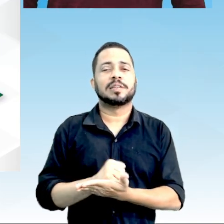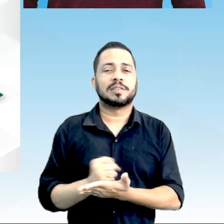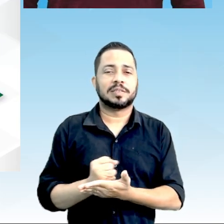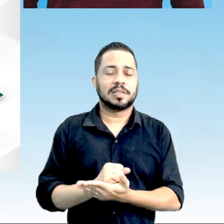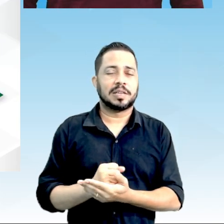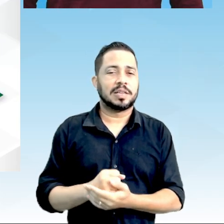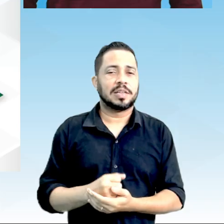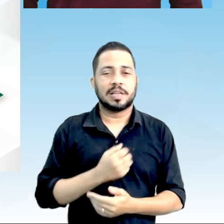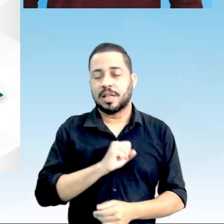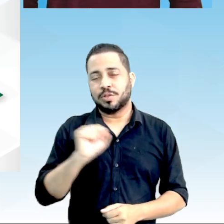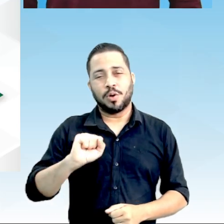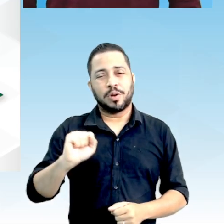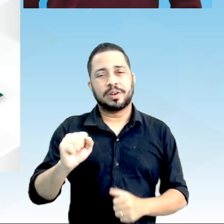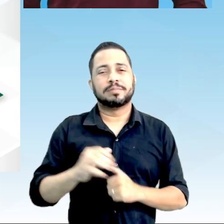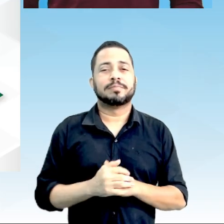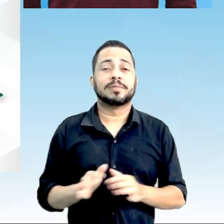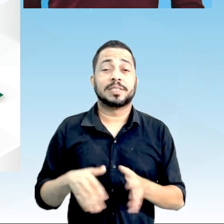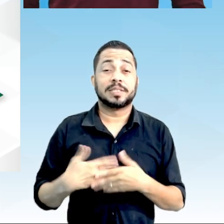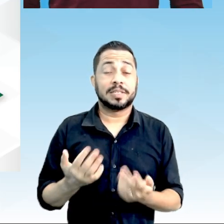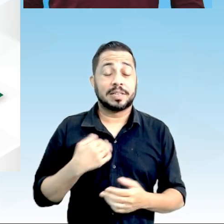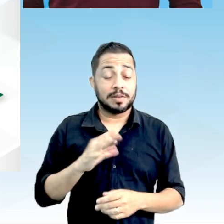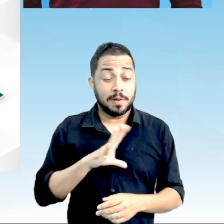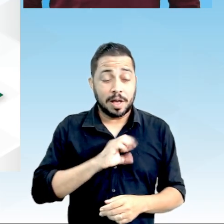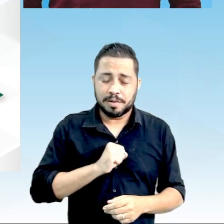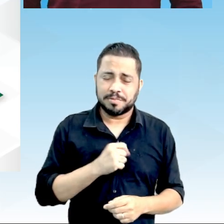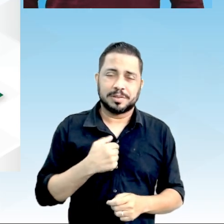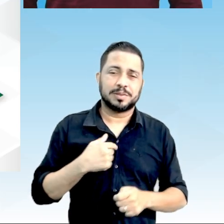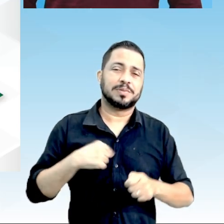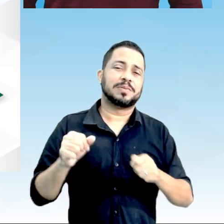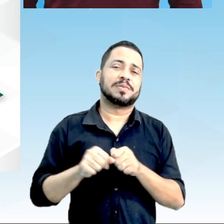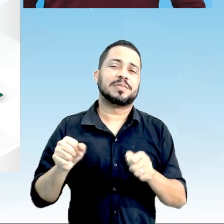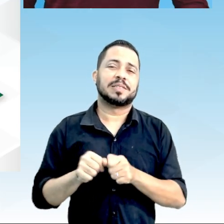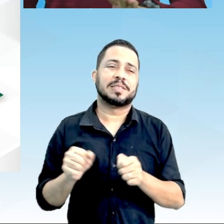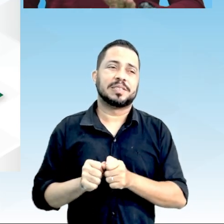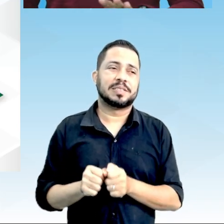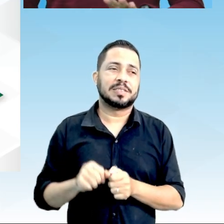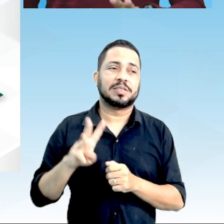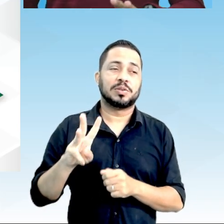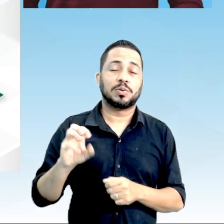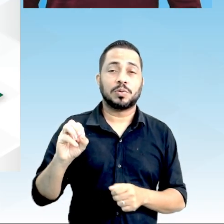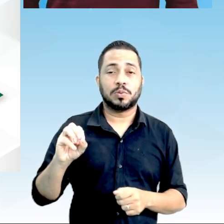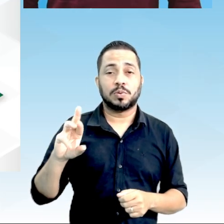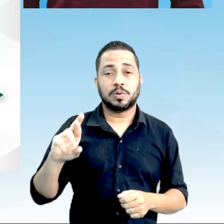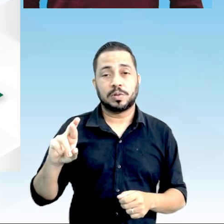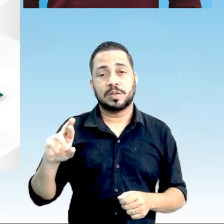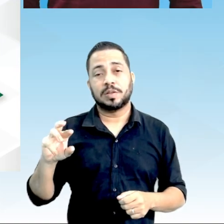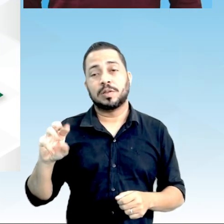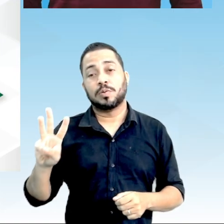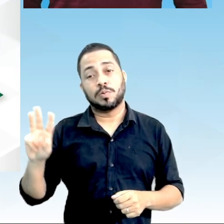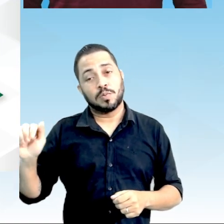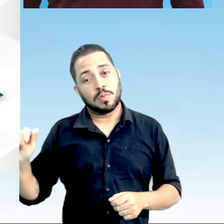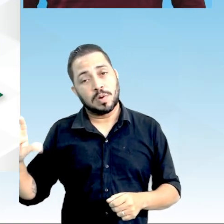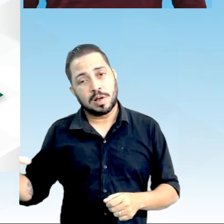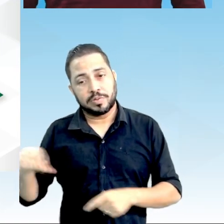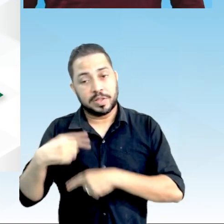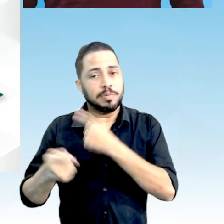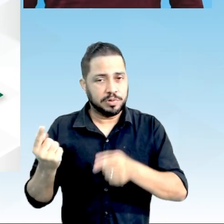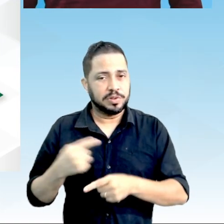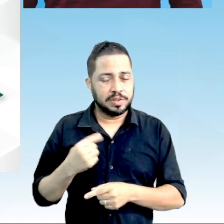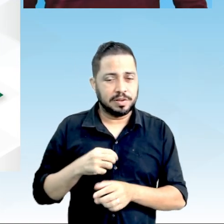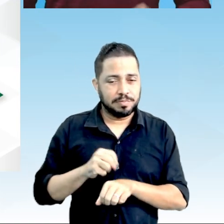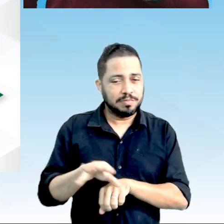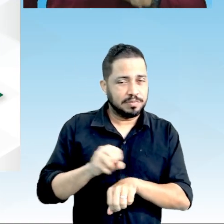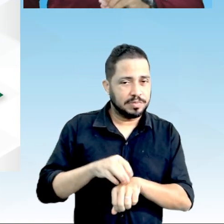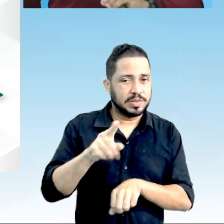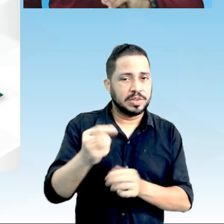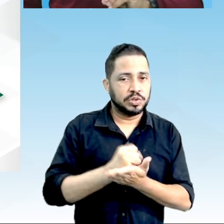ele adora isso aí, beleza? E eu amo porque eu faço WordWall. Tem um monte de joguinhos que depois eu vou trazer os meus para vocês curtirem